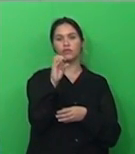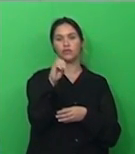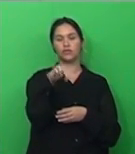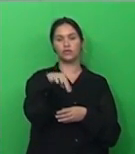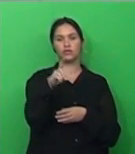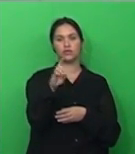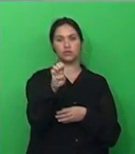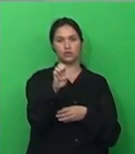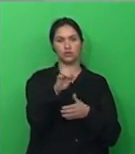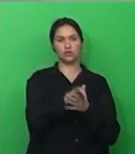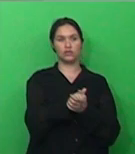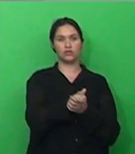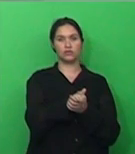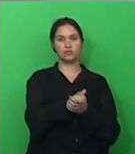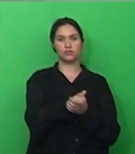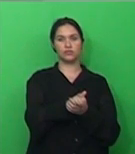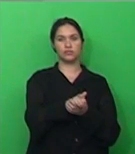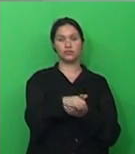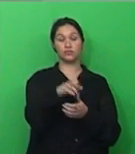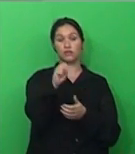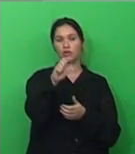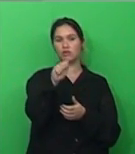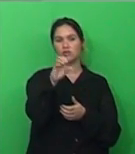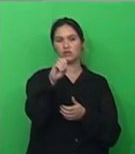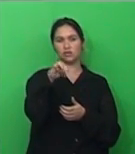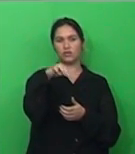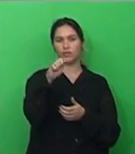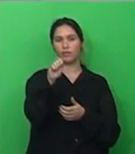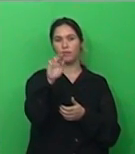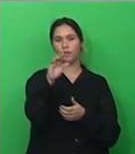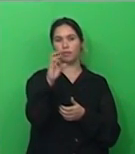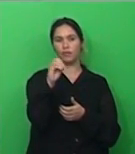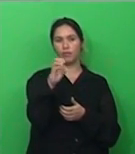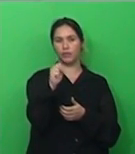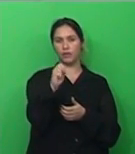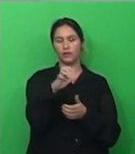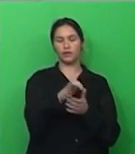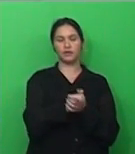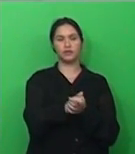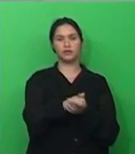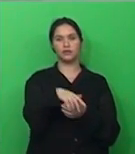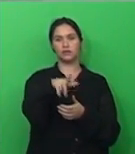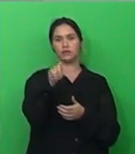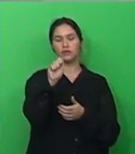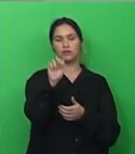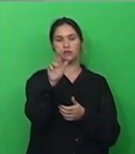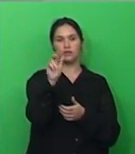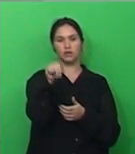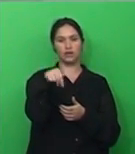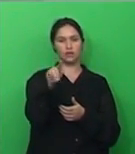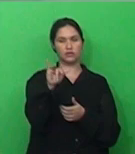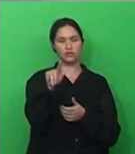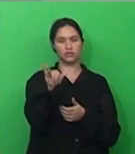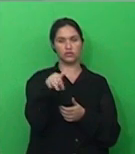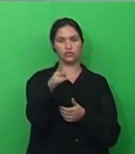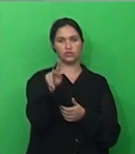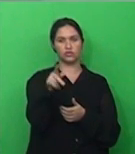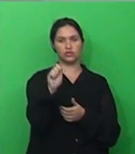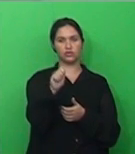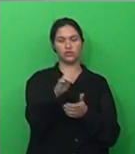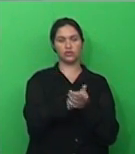Carmo, Vozocris, São Marcos, São José, Laranjinha, Vila Miguel,